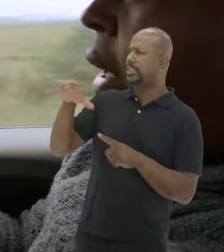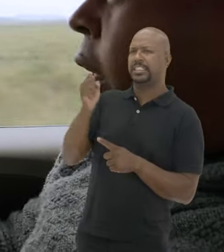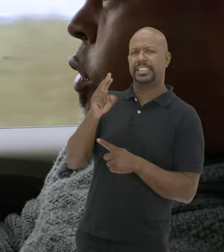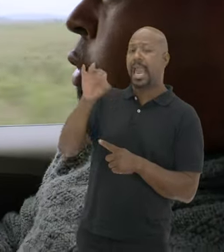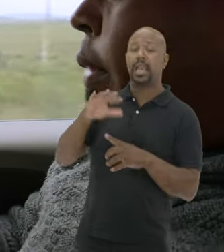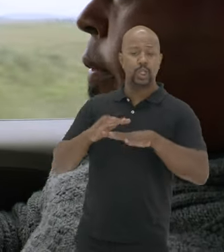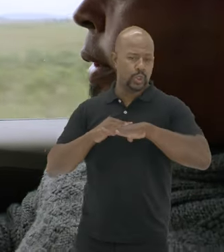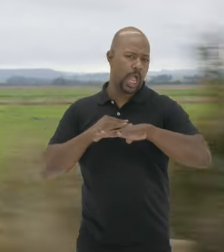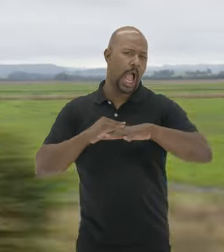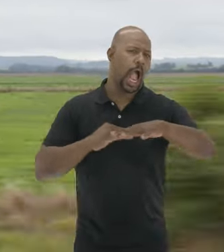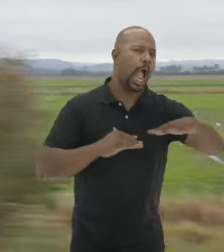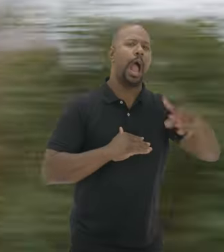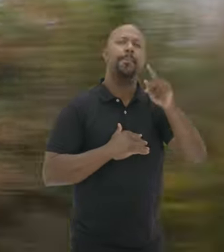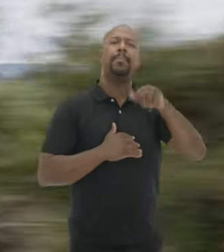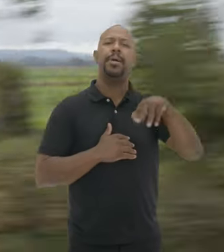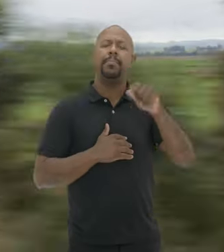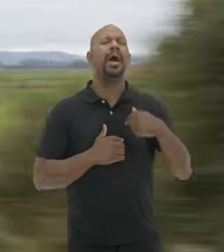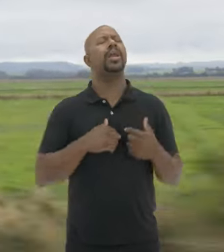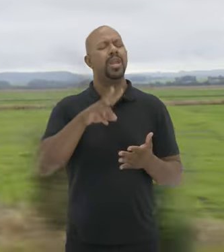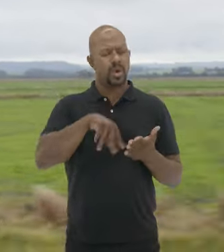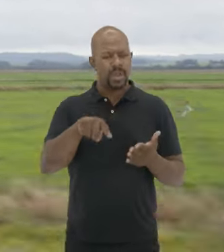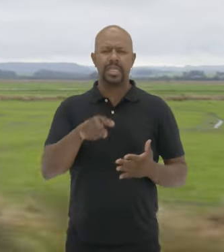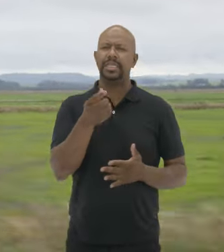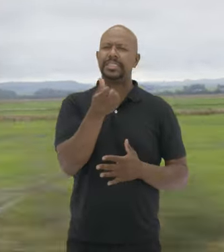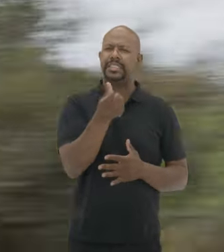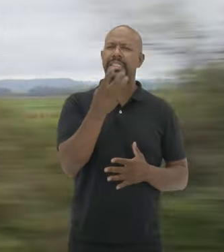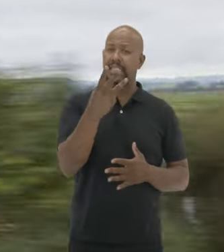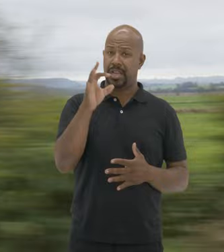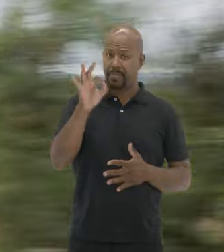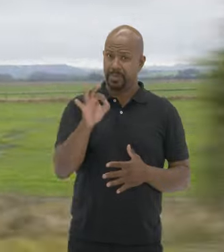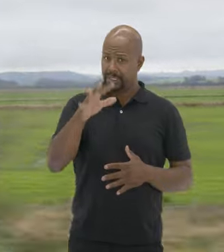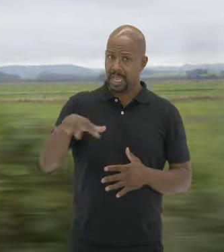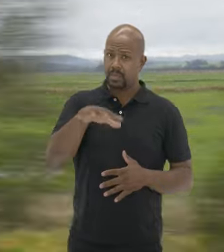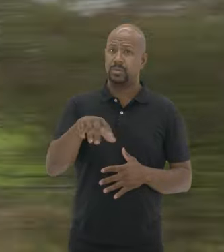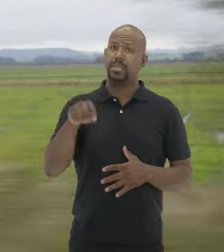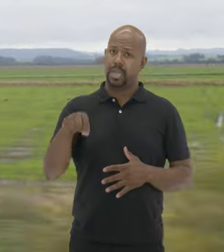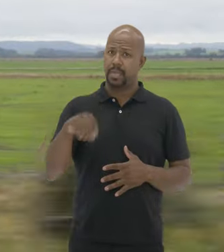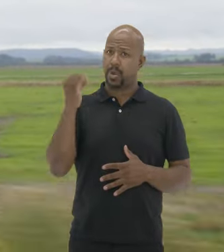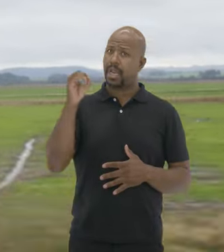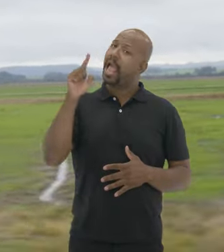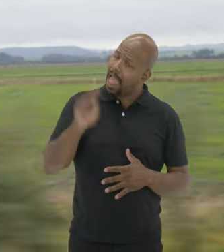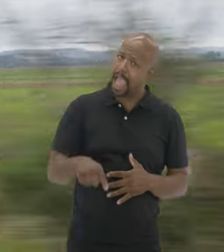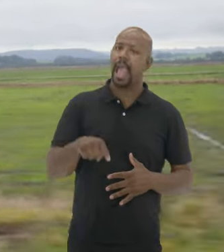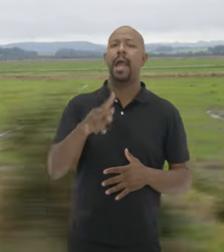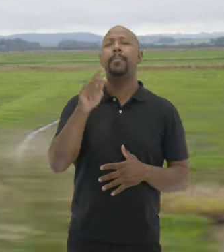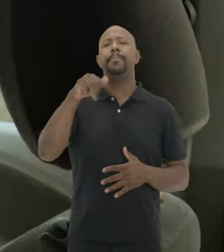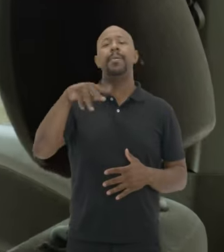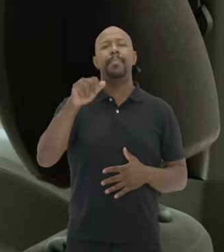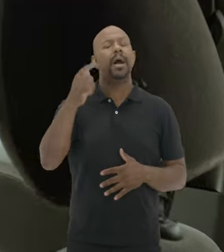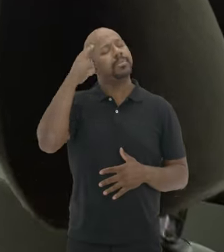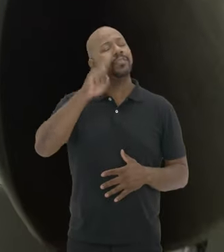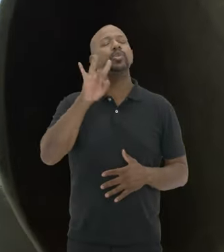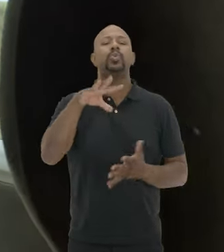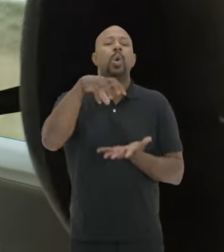e agora é tudo Pampa aqui e eu li que 63% do Rio Grande do Sul é Pampa porque eu achava